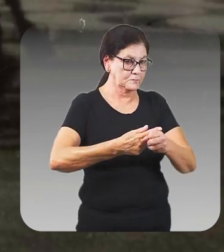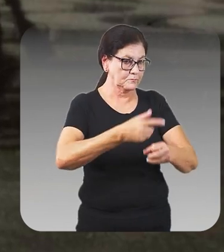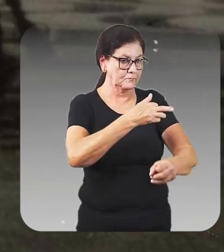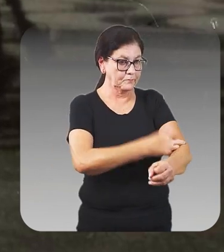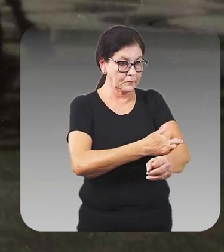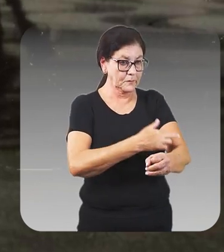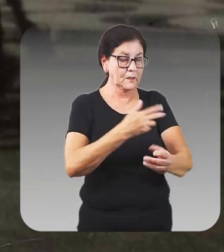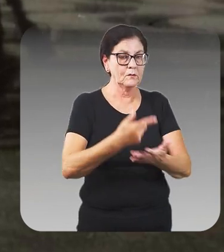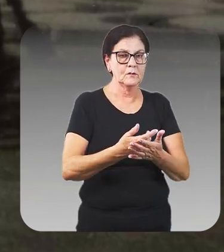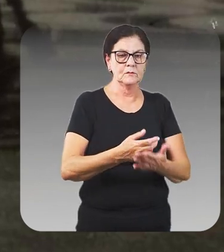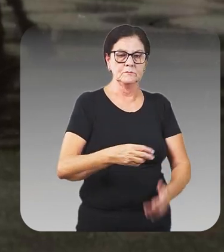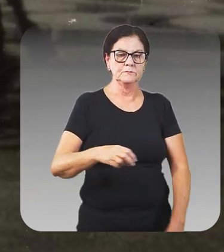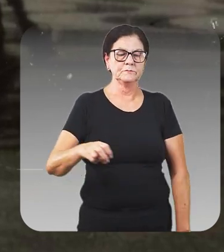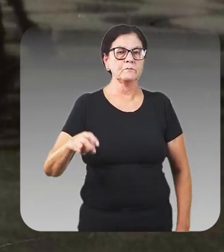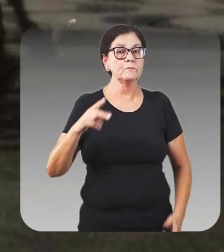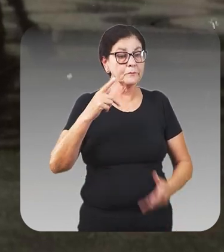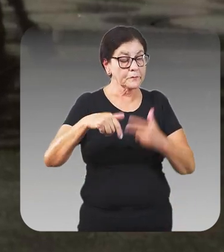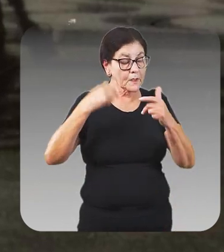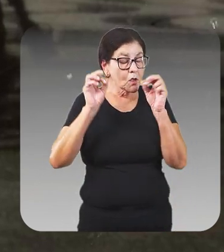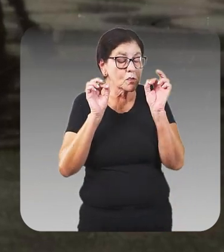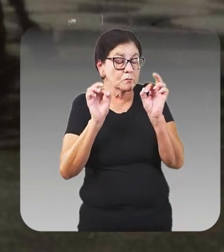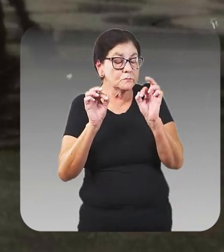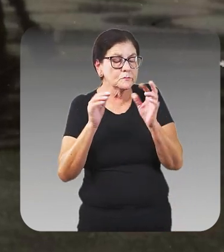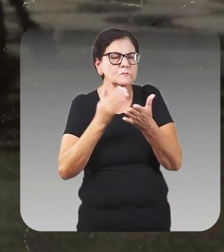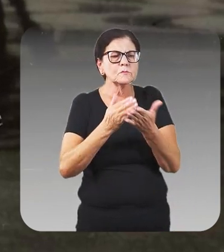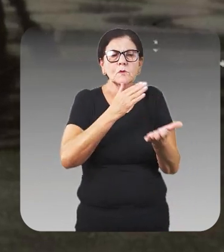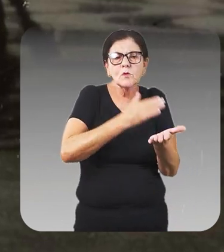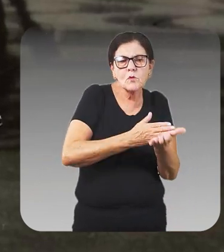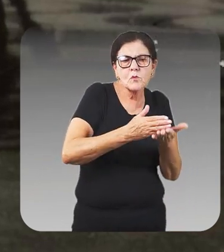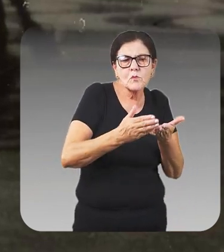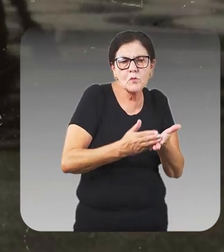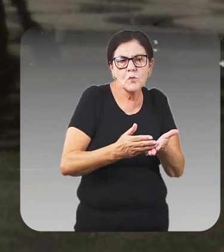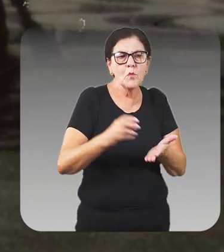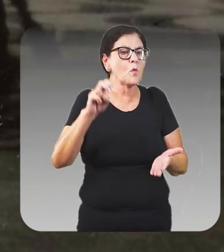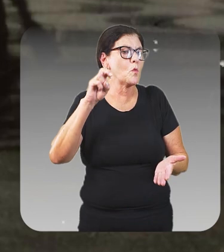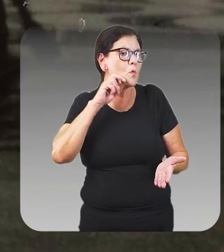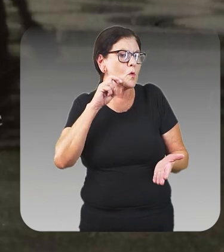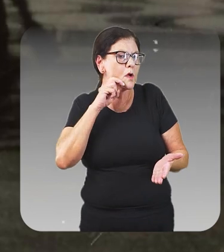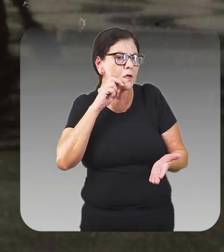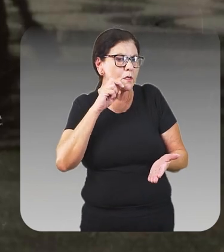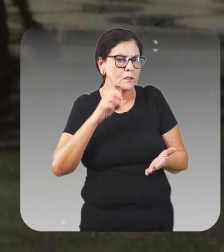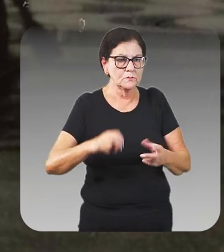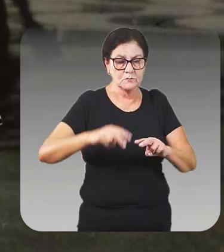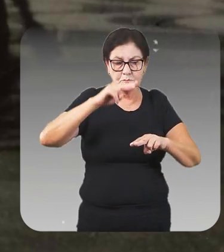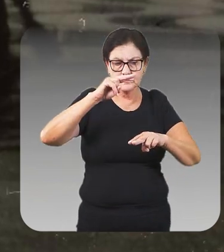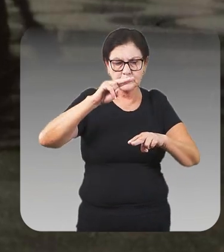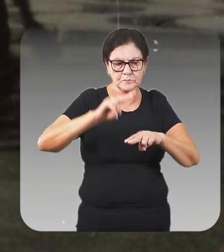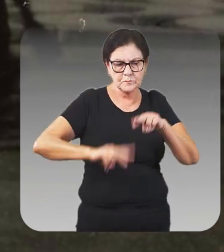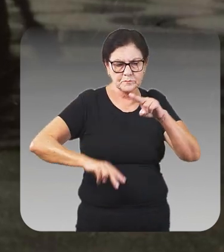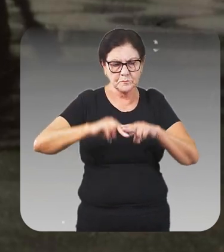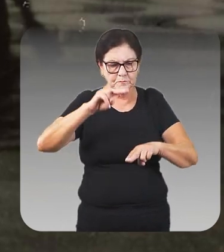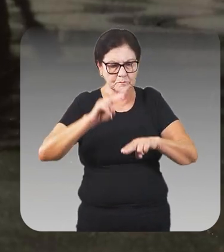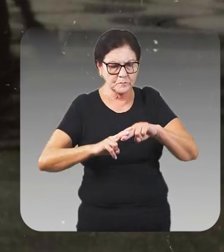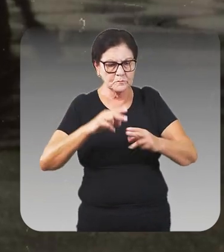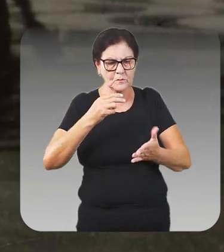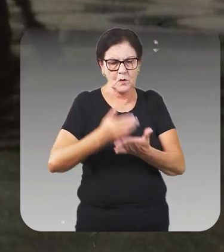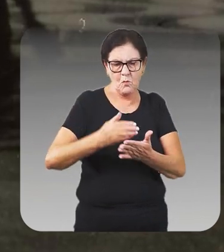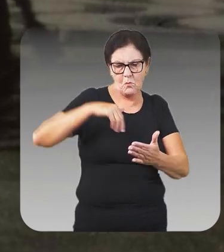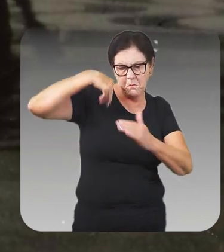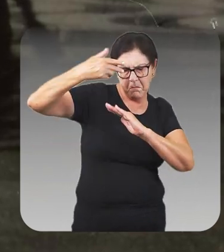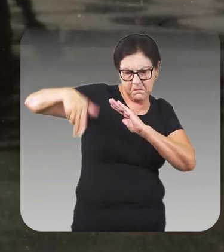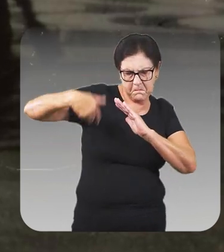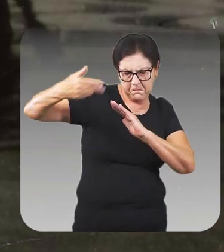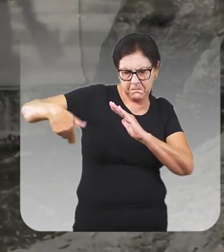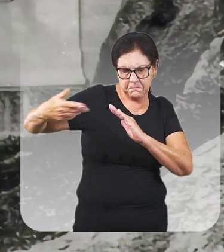na madrugada de 5 de julho de 1922, mas o esperado apoio de outras unidades militares não